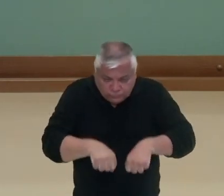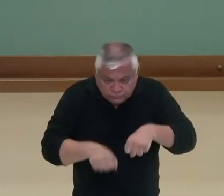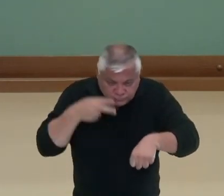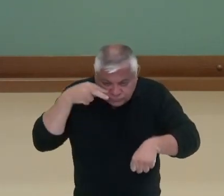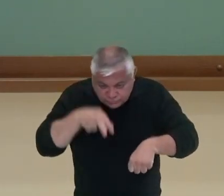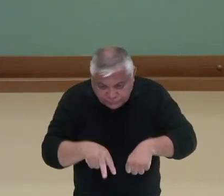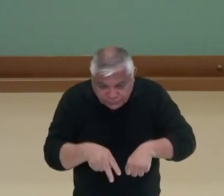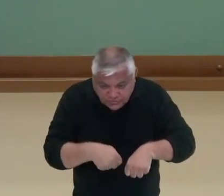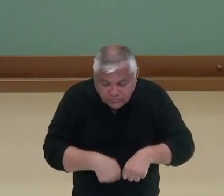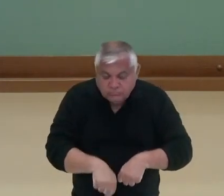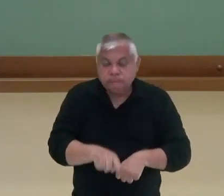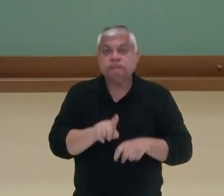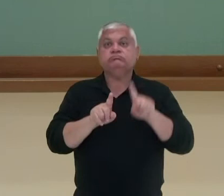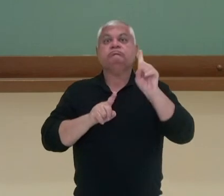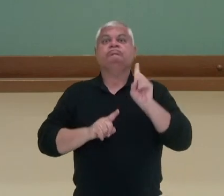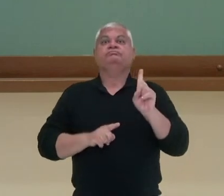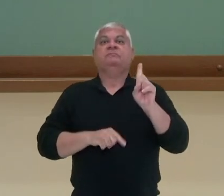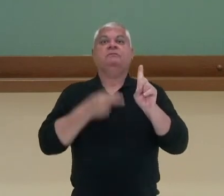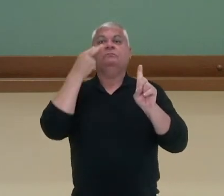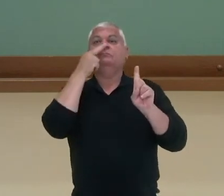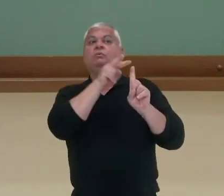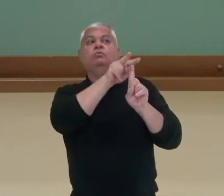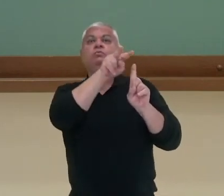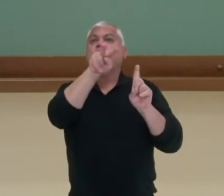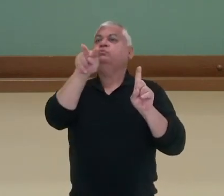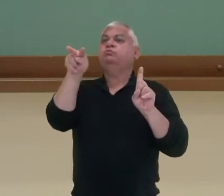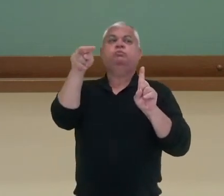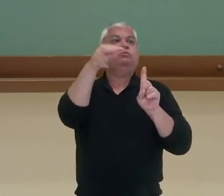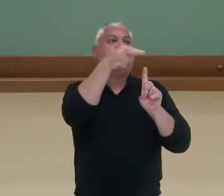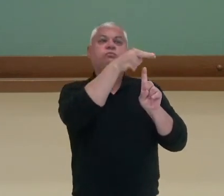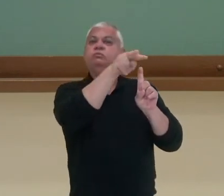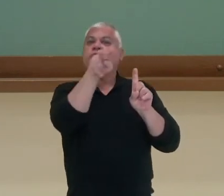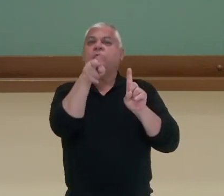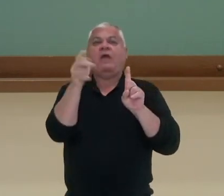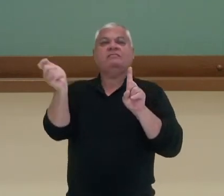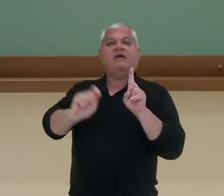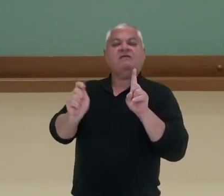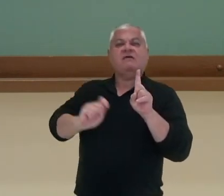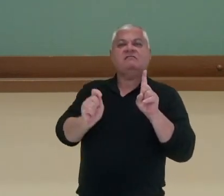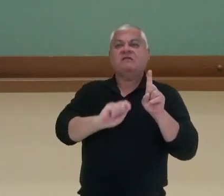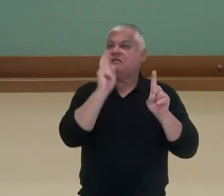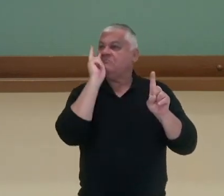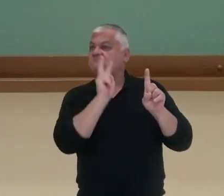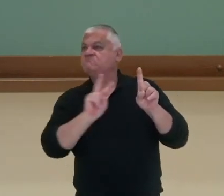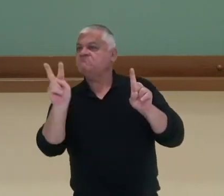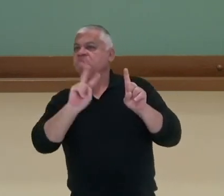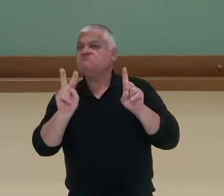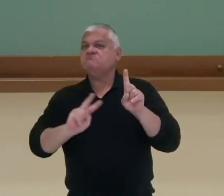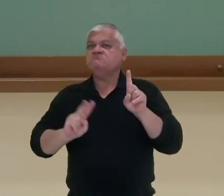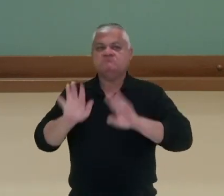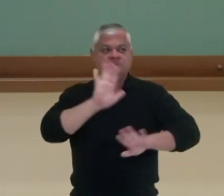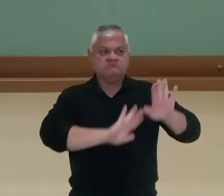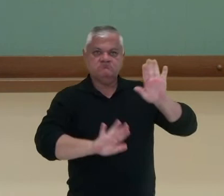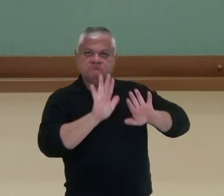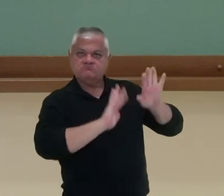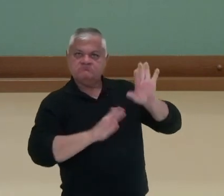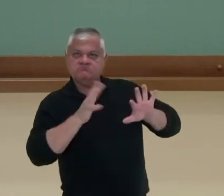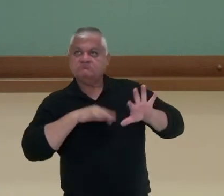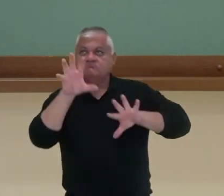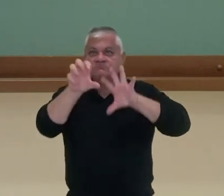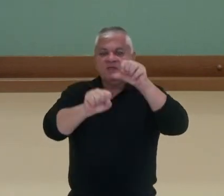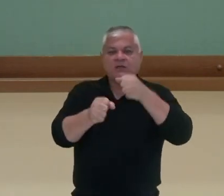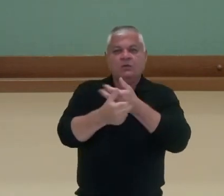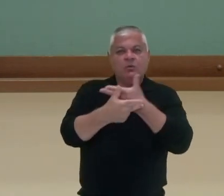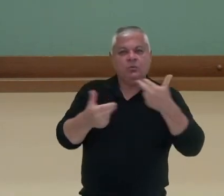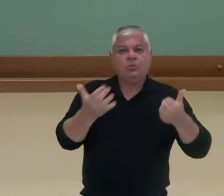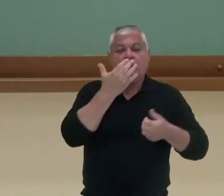ter um campo de visão. Se eu ando com a cabeça alta, eu consigo ver melhor, Então eu consigo me defender, consigo pegar mais alimentos.